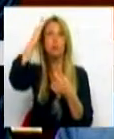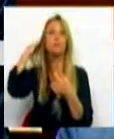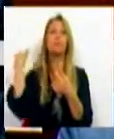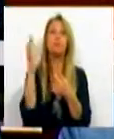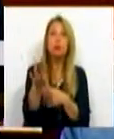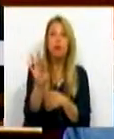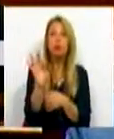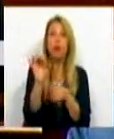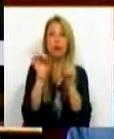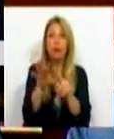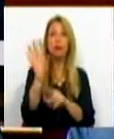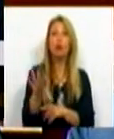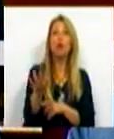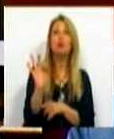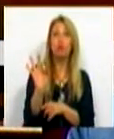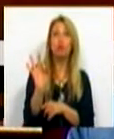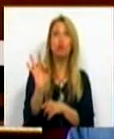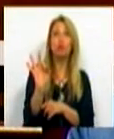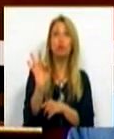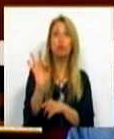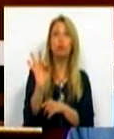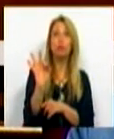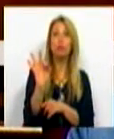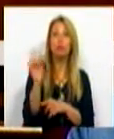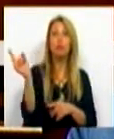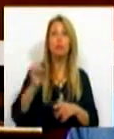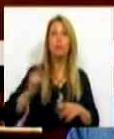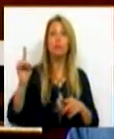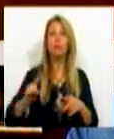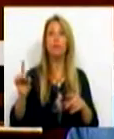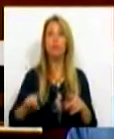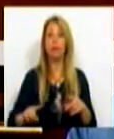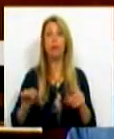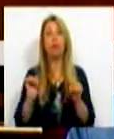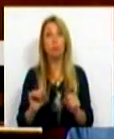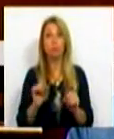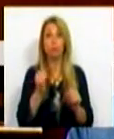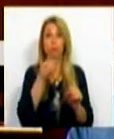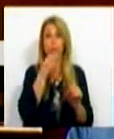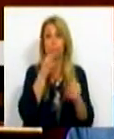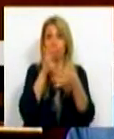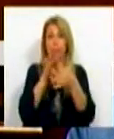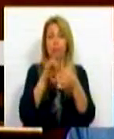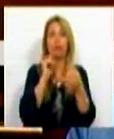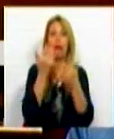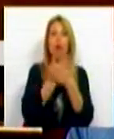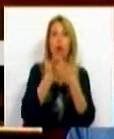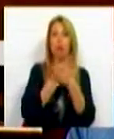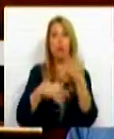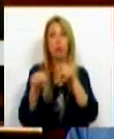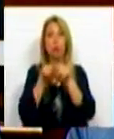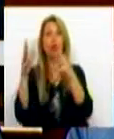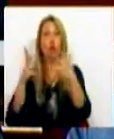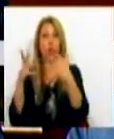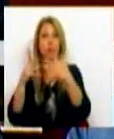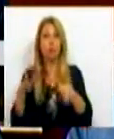incidem sobre escolhas, e essas escolhas são muitas vezes utilizadas em economia e também em política orçamental como eu referi